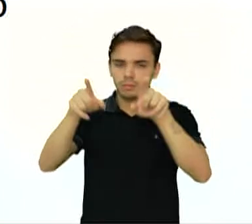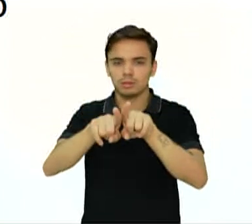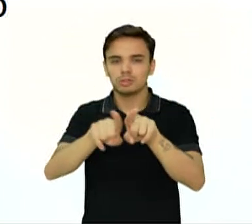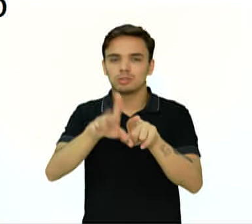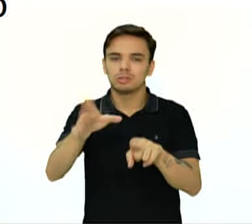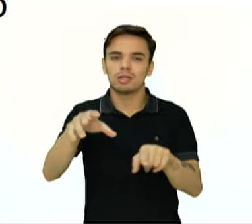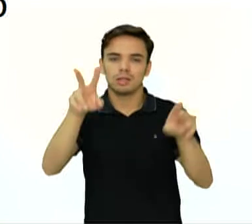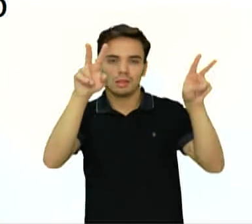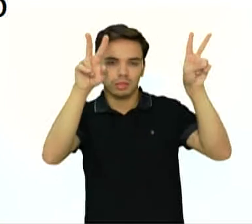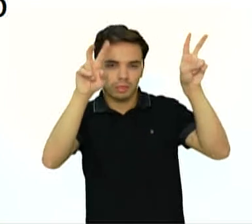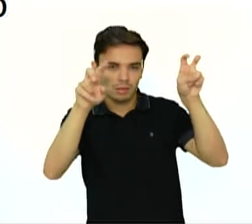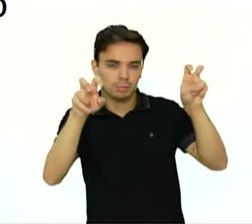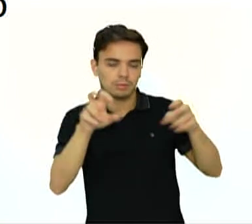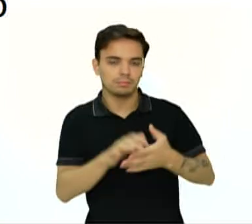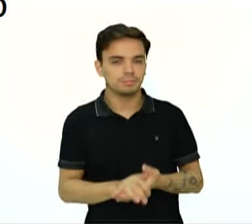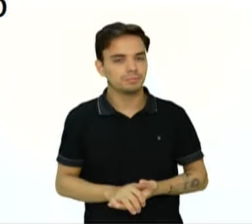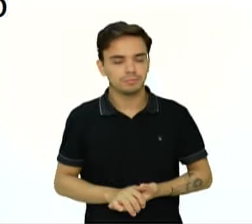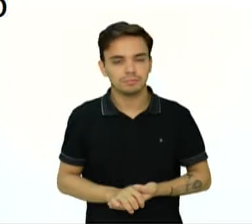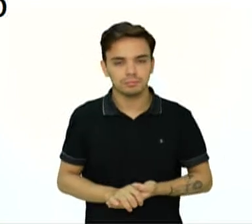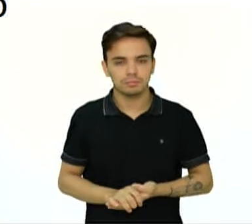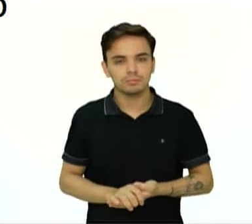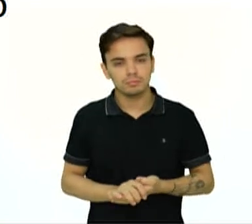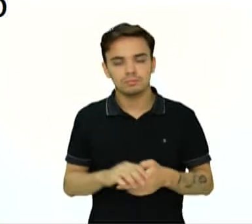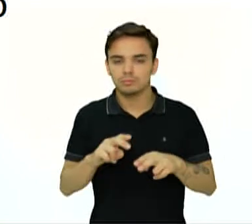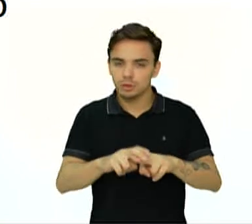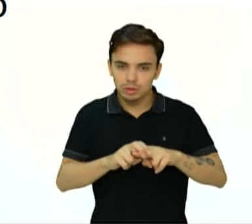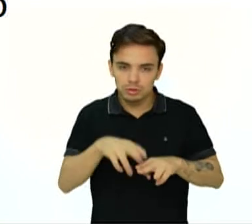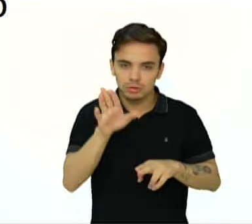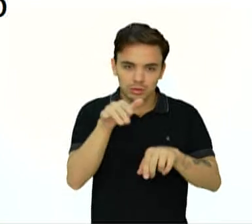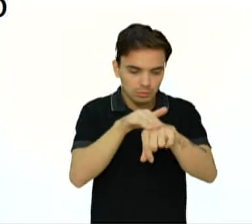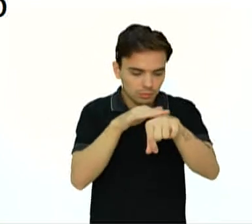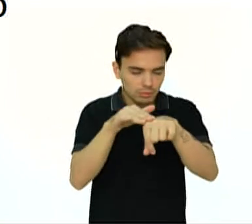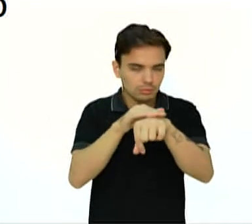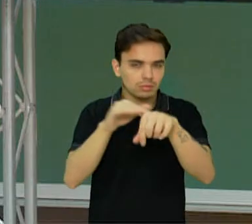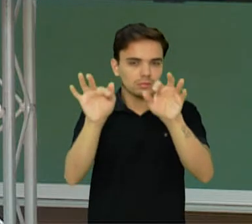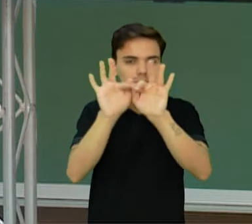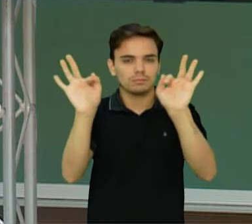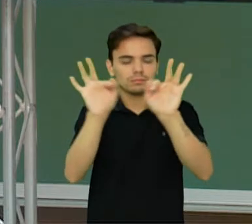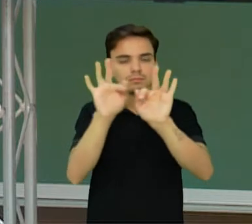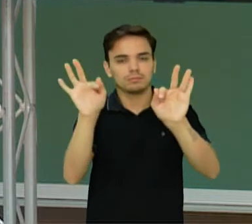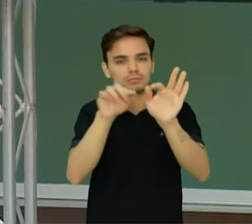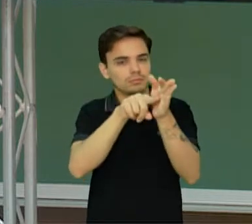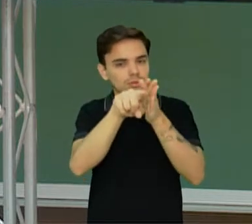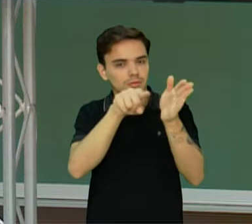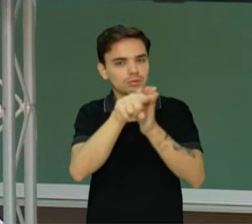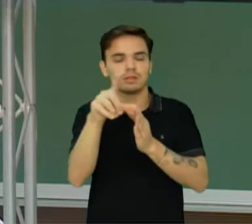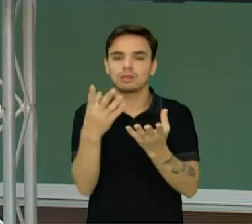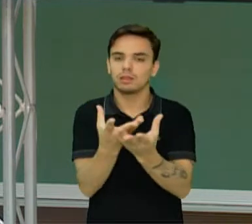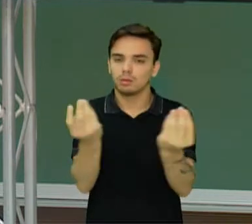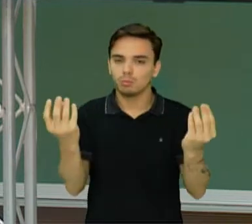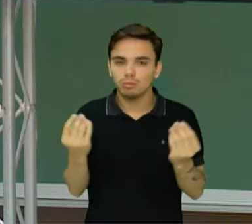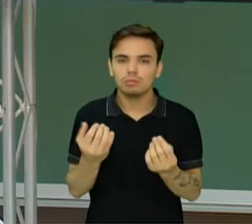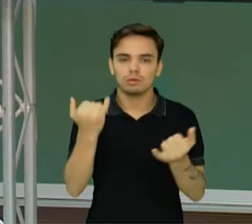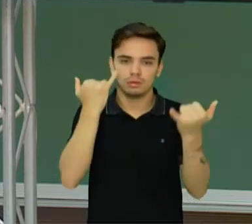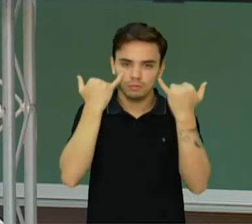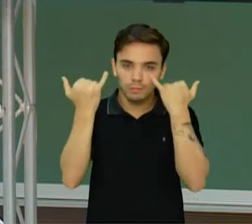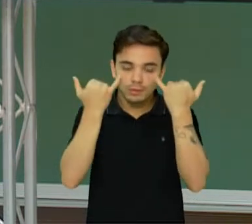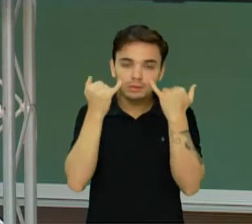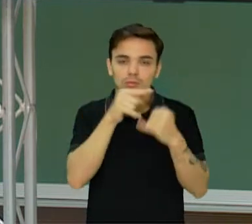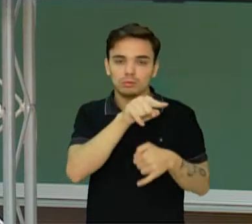do texto, sobre o que ele fala. Então, aquilo que nós já conversamos. O enunciado, ele traz muita informação importante para